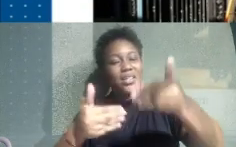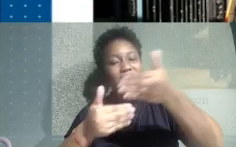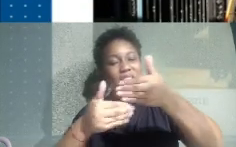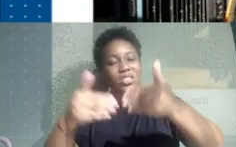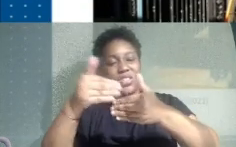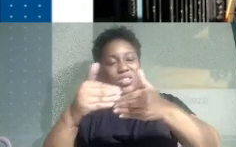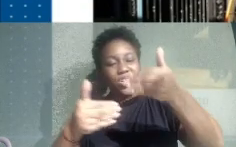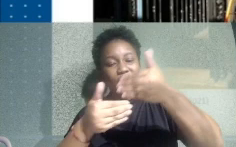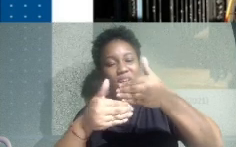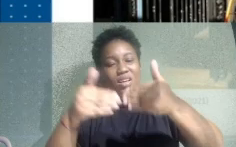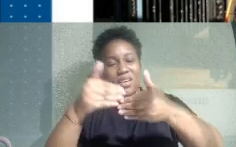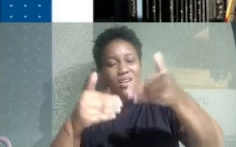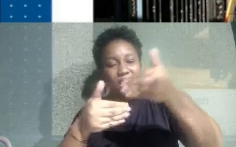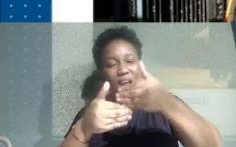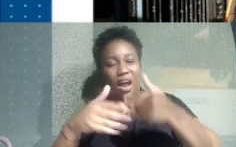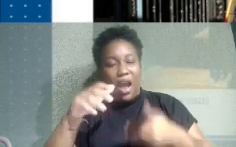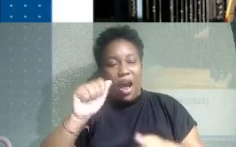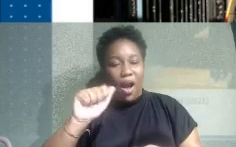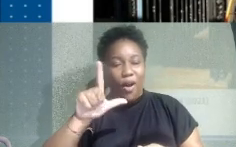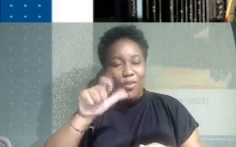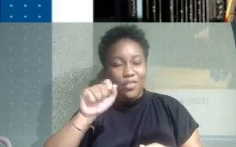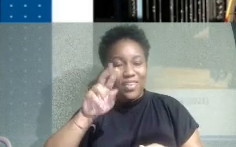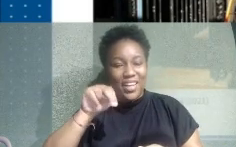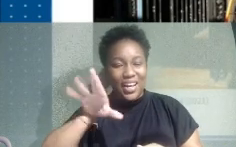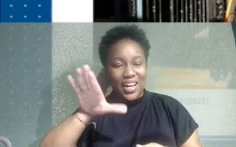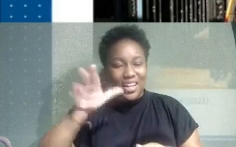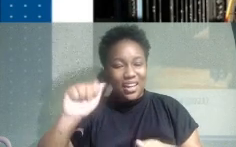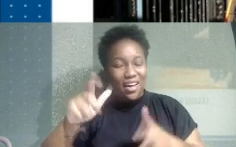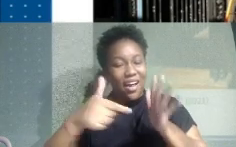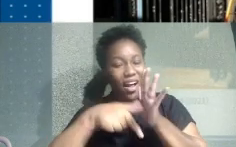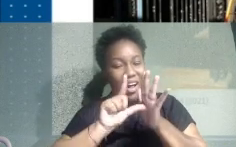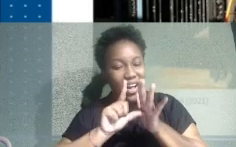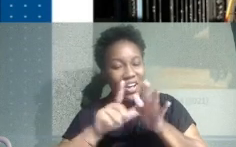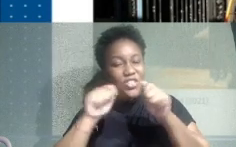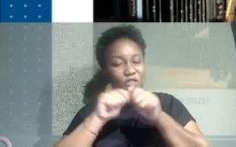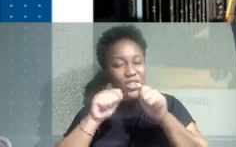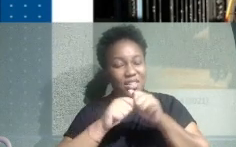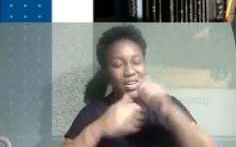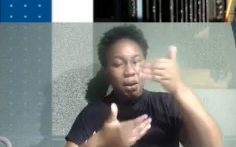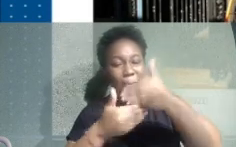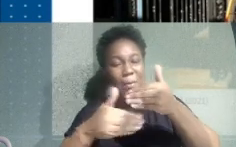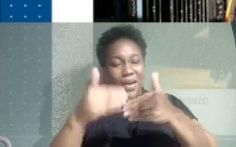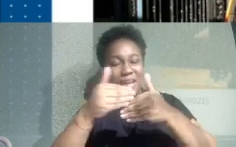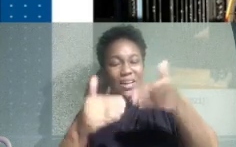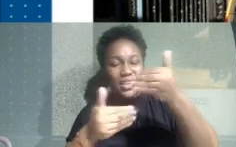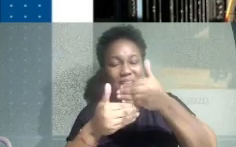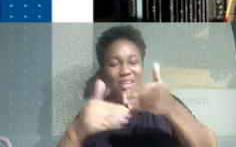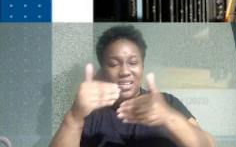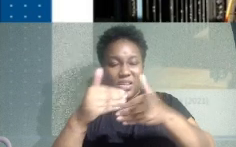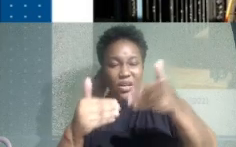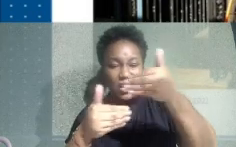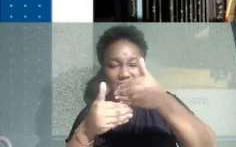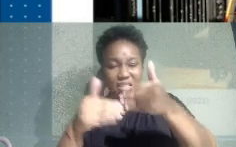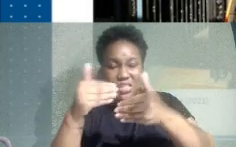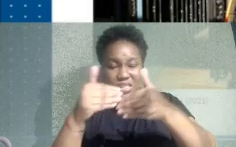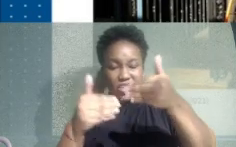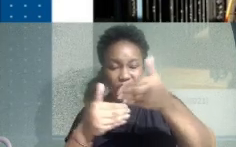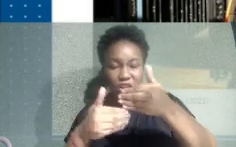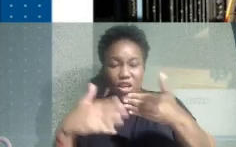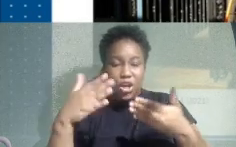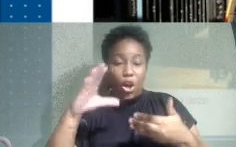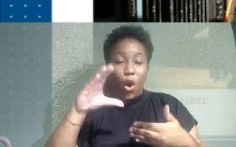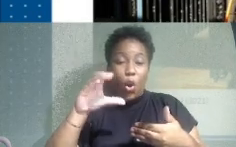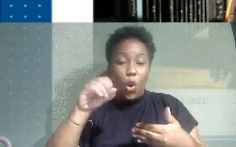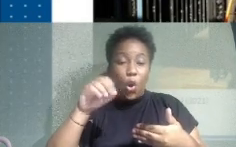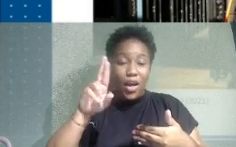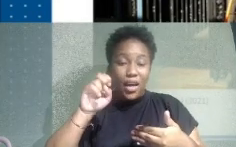Então, você, antes de executar essa parede, antes de você concretar, parede de alvenaria não, desculpa, parede de concreto, né? Antes de você